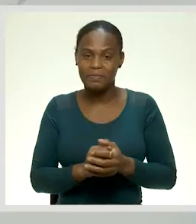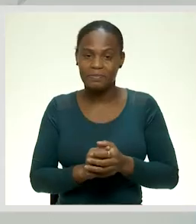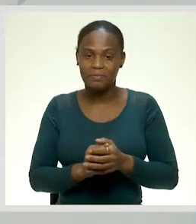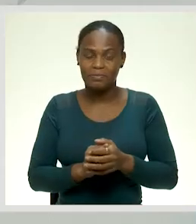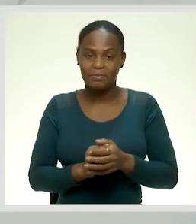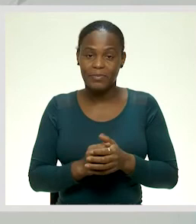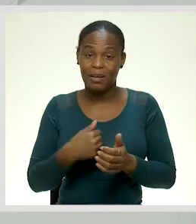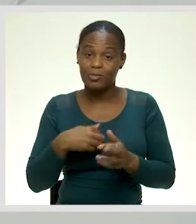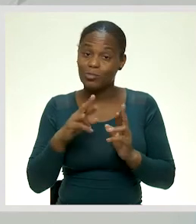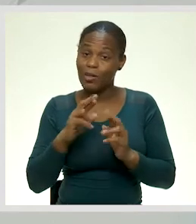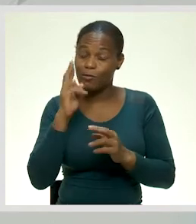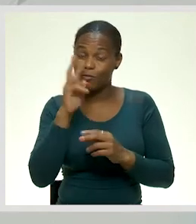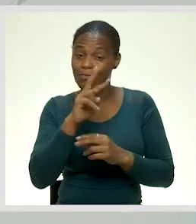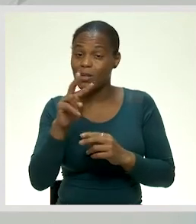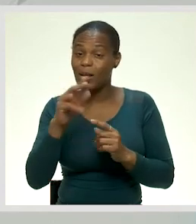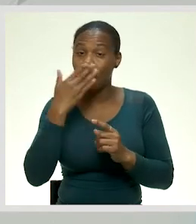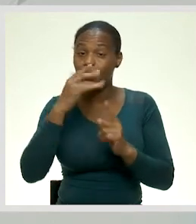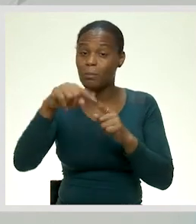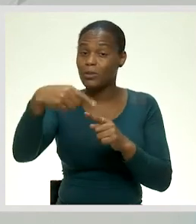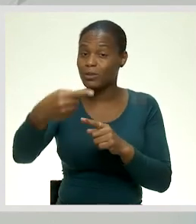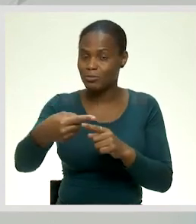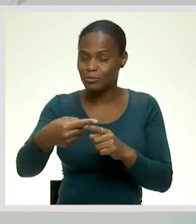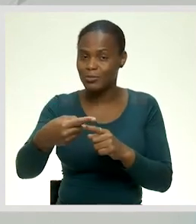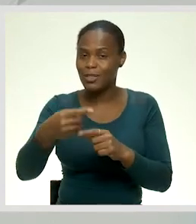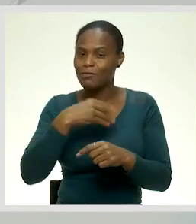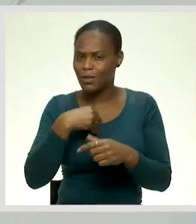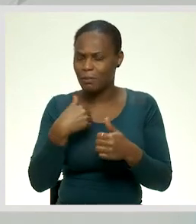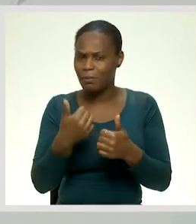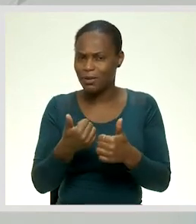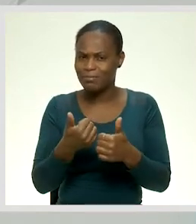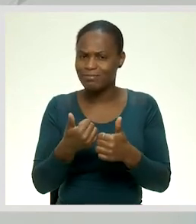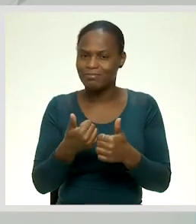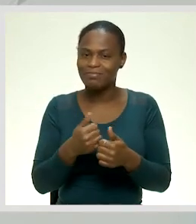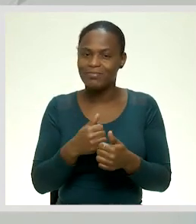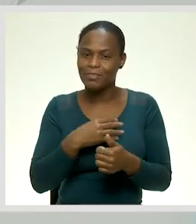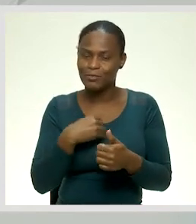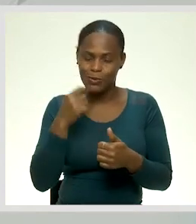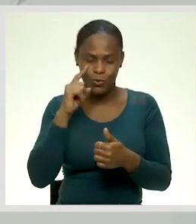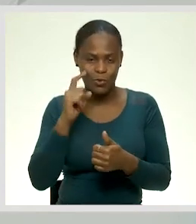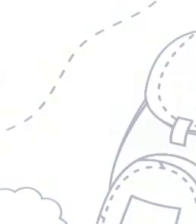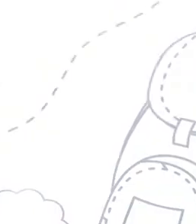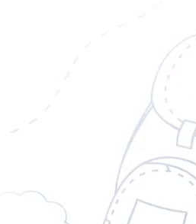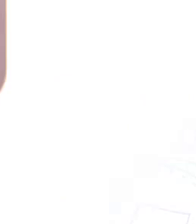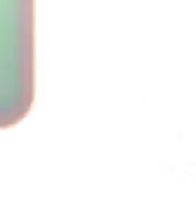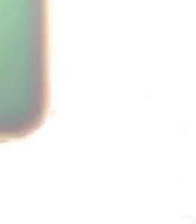Espero ver-vos na próxima aula. Fiquem bem, fiquem seguros.